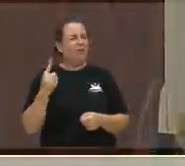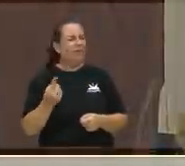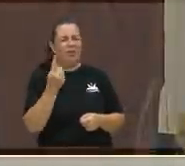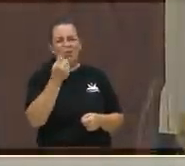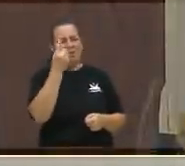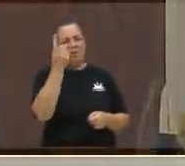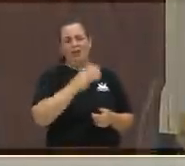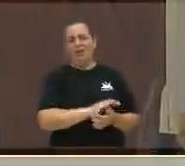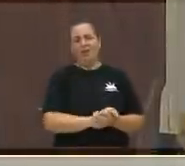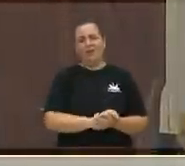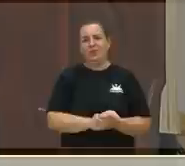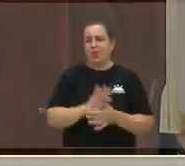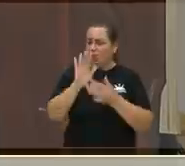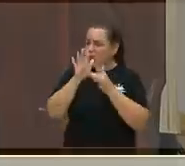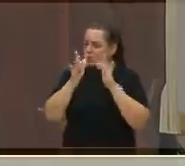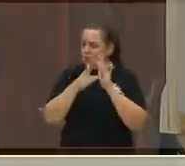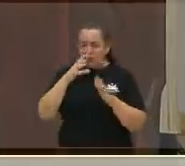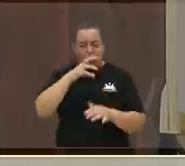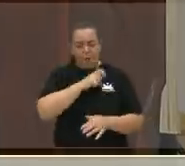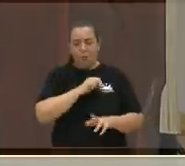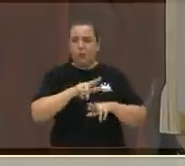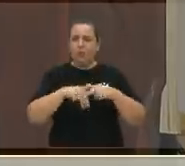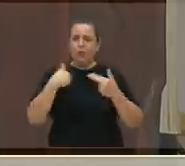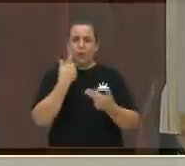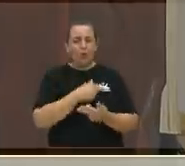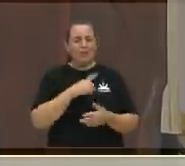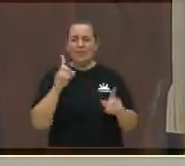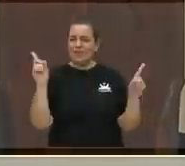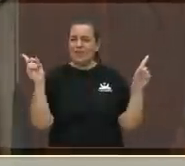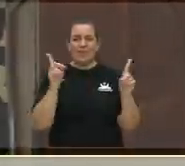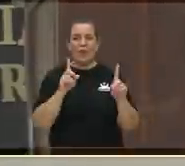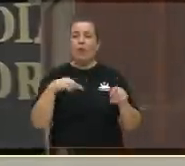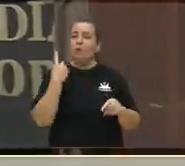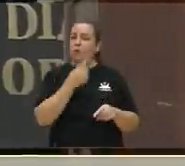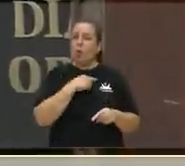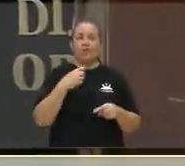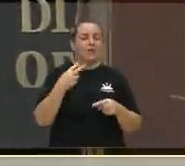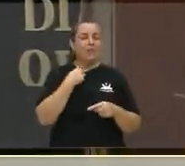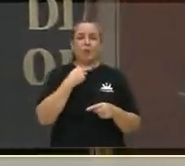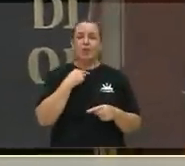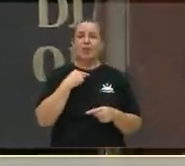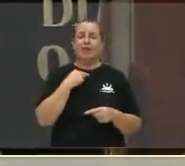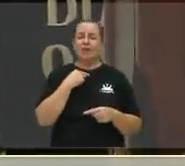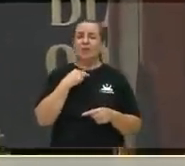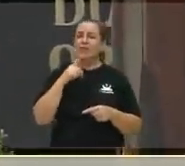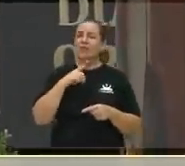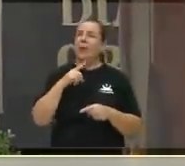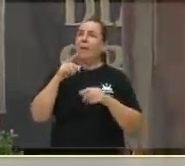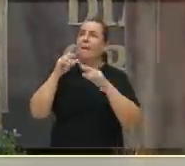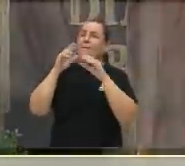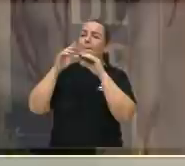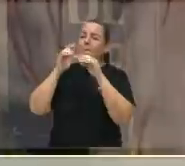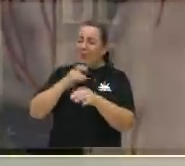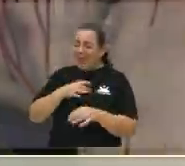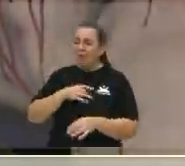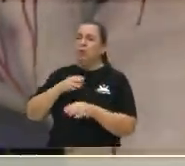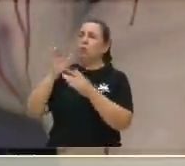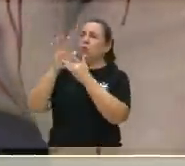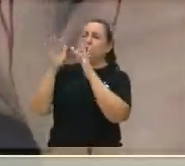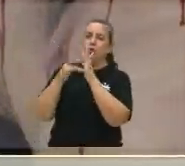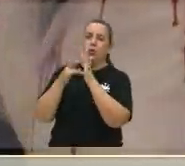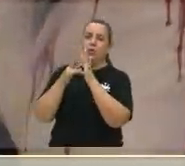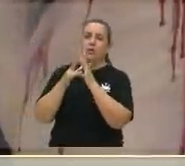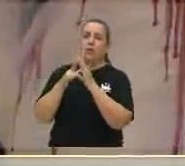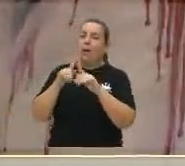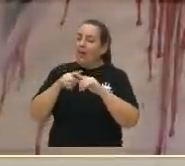jesus ah e não é por medo de jesus mas eu amo tanto porque sei que ele me ama